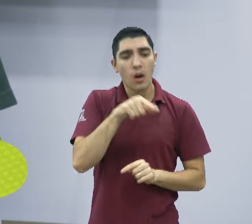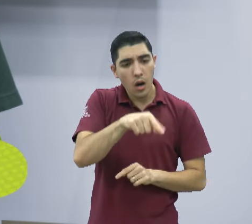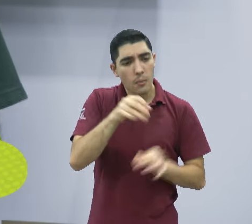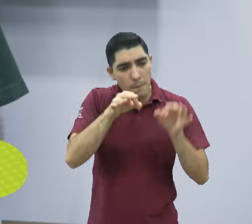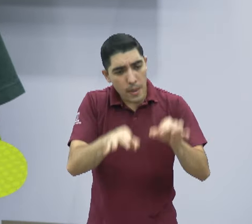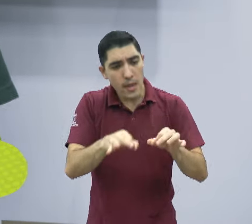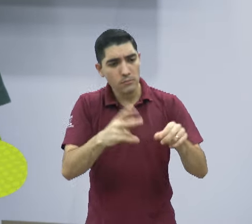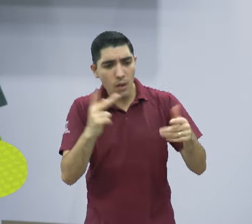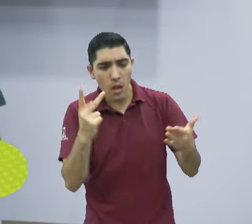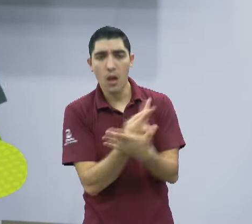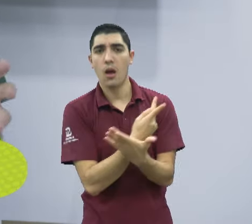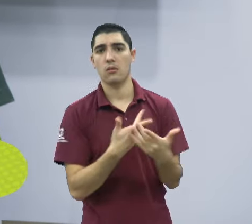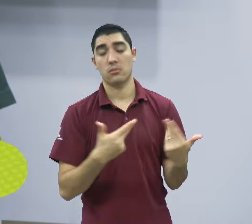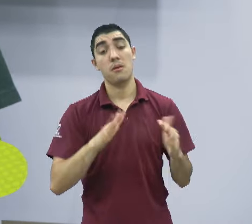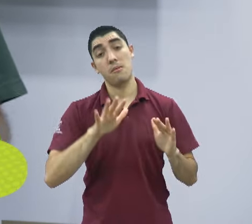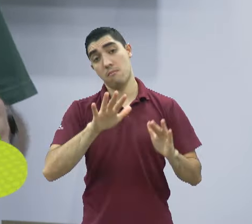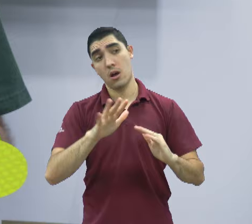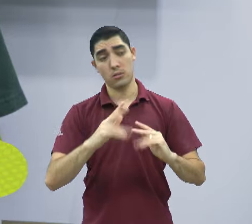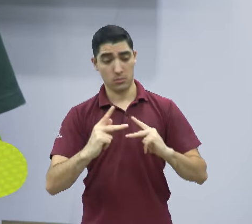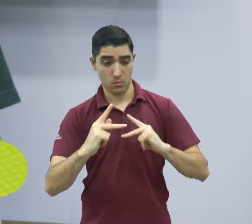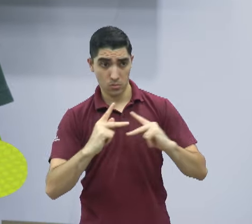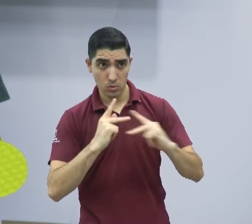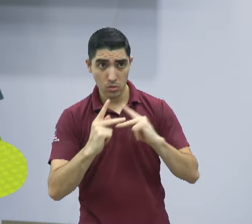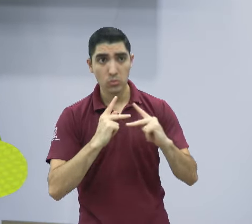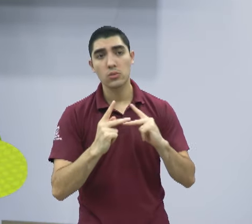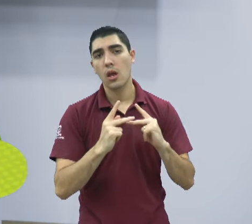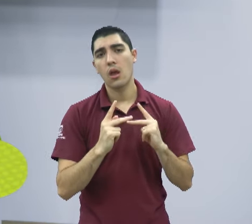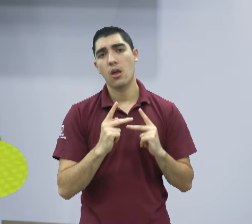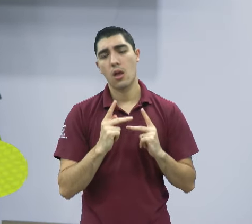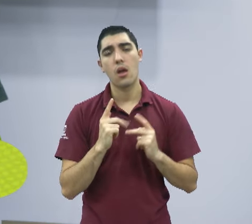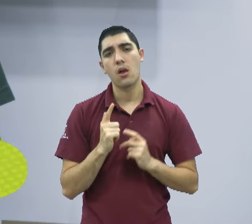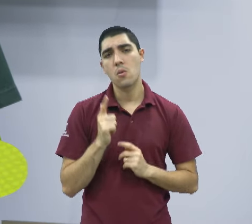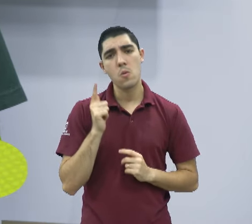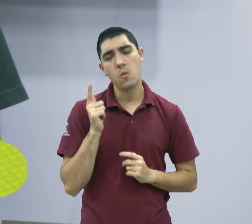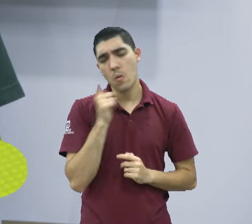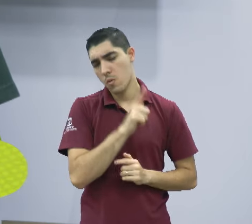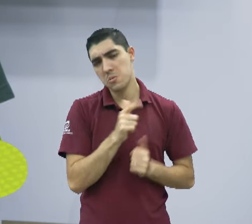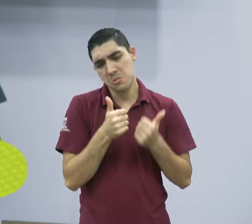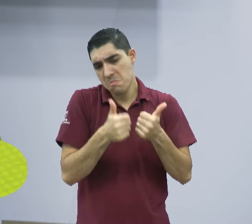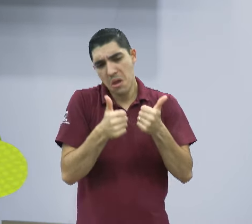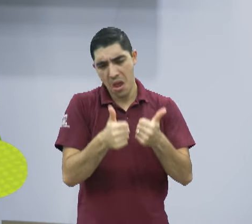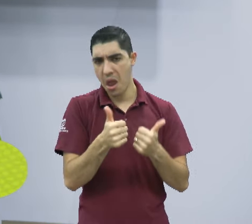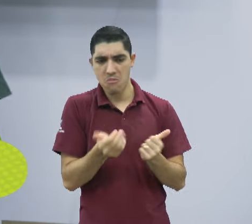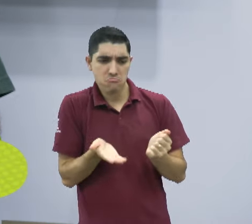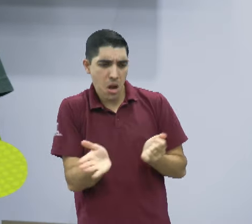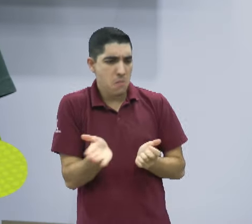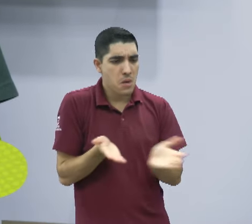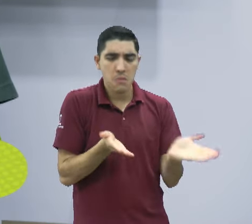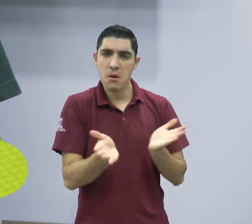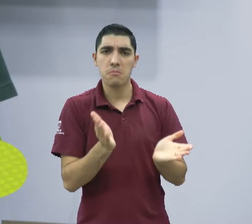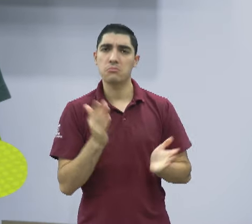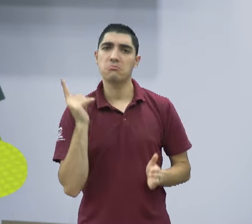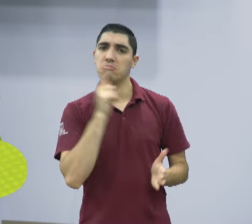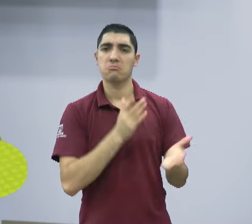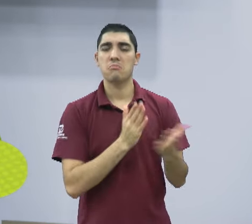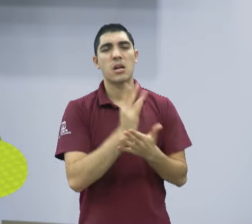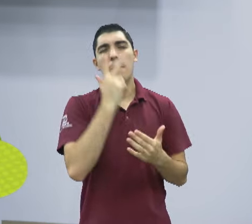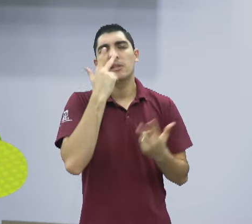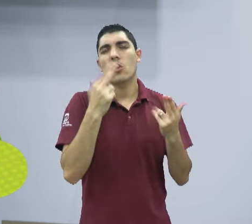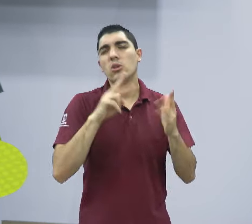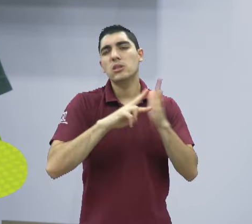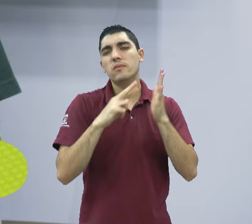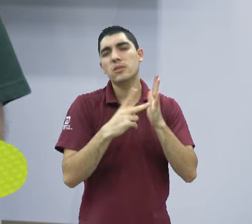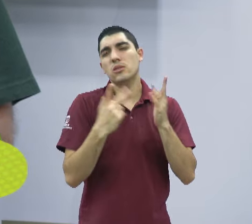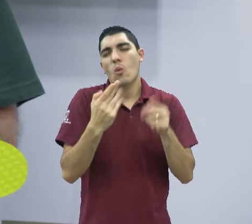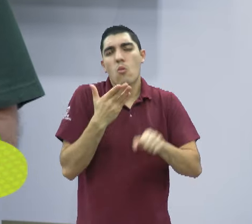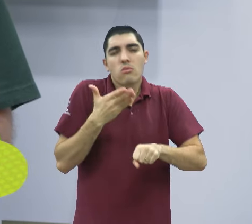José jogou o necessário para ganhar, se classificar, um treino aí de luxo realmente